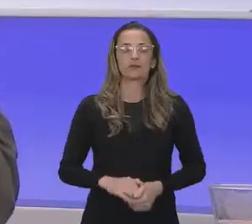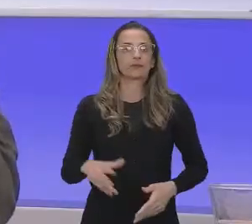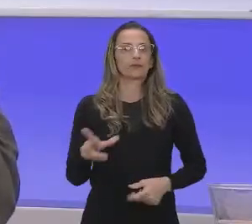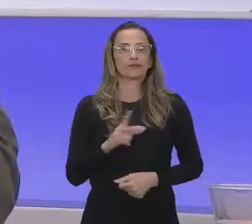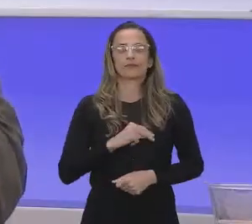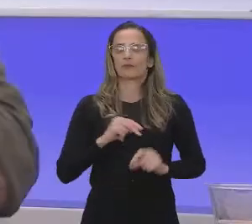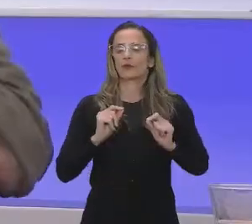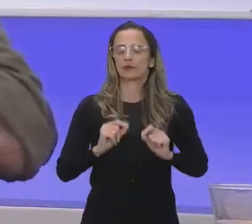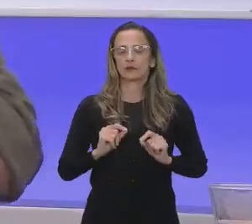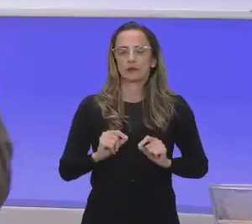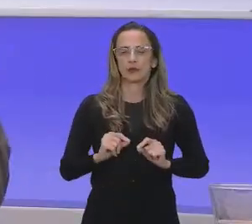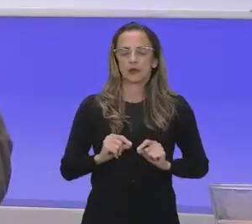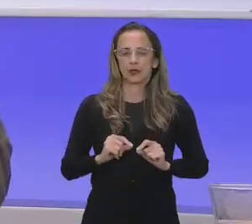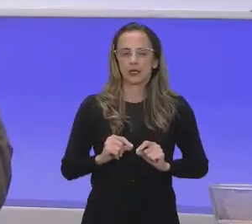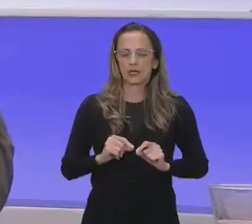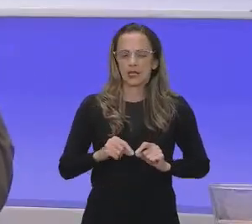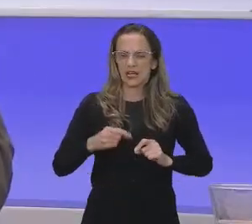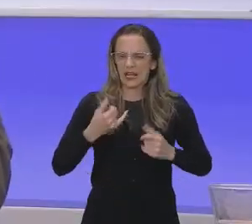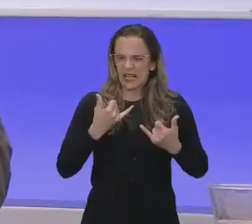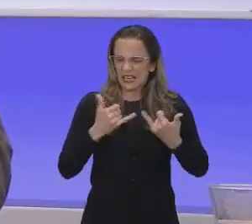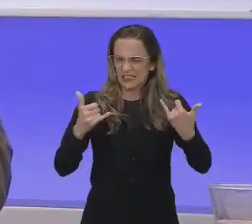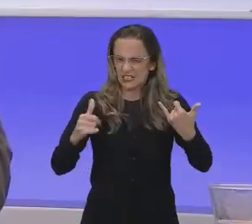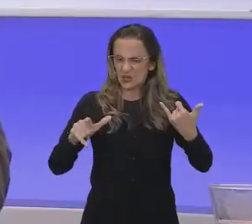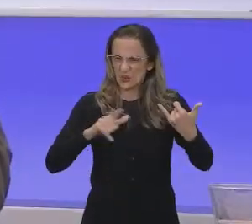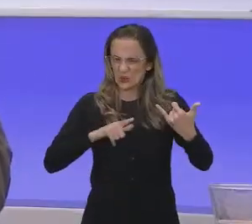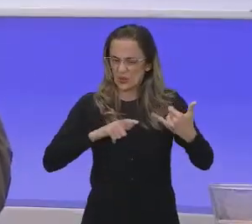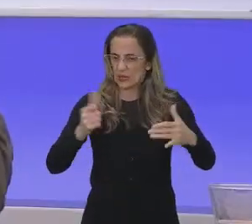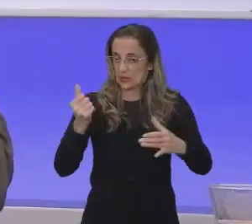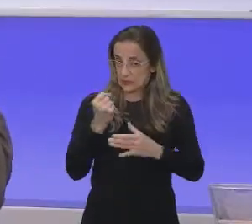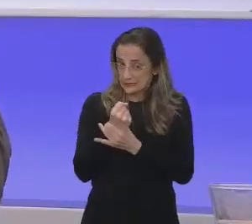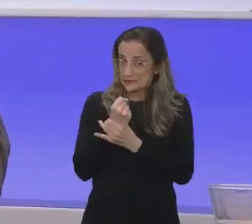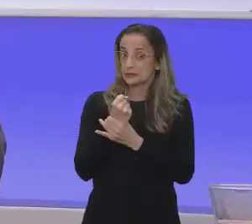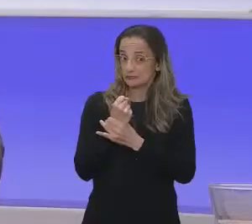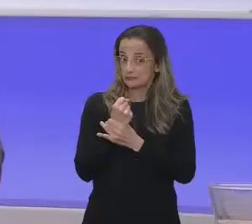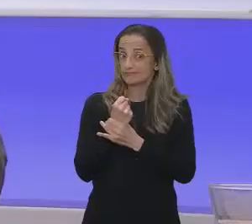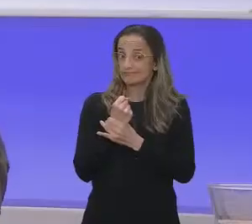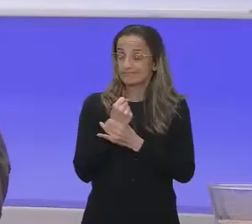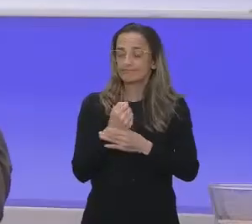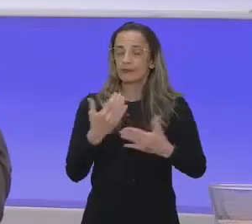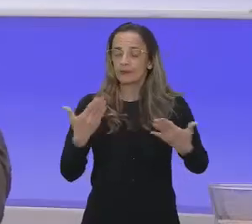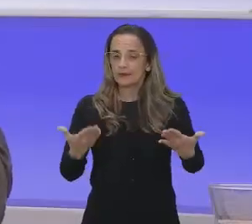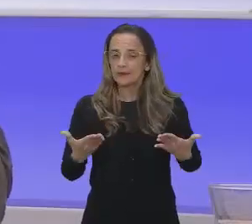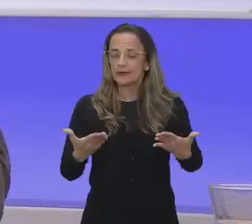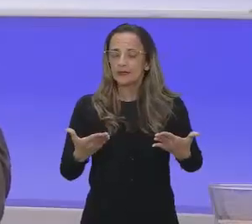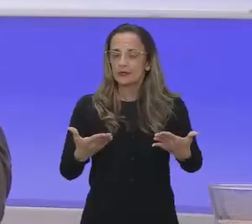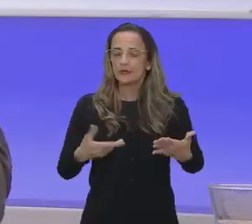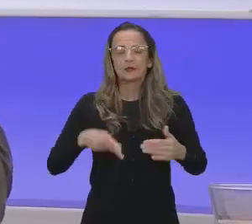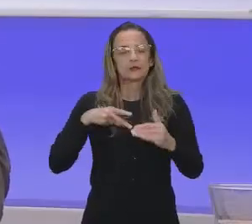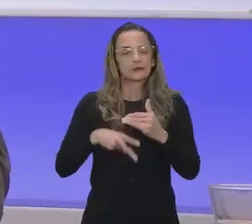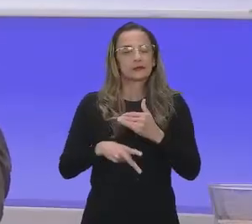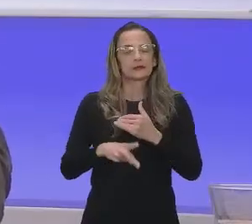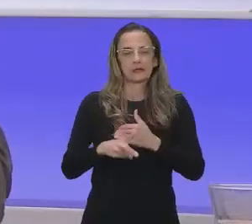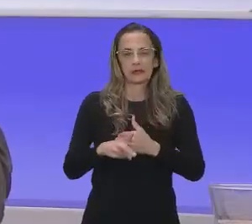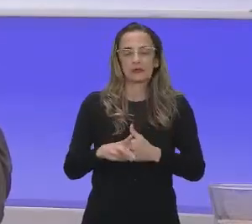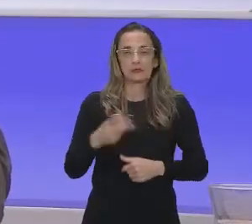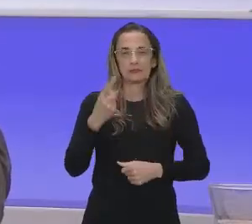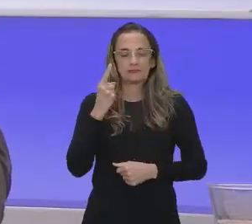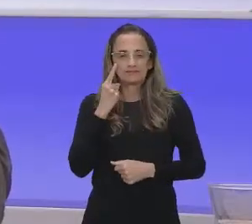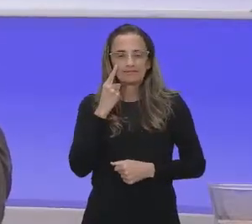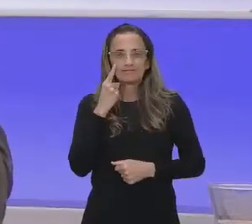nossa, será que a energia que eu tenho, ela é segura? Então, é um ponto sempre para a gente estar